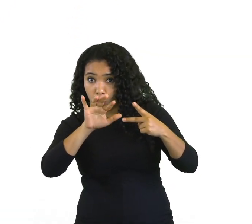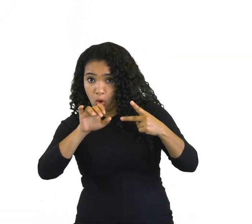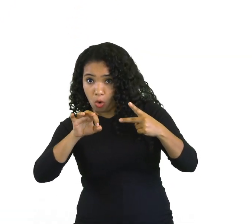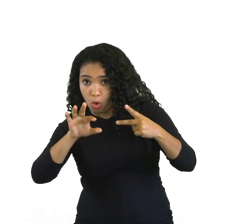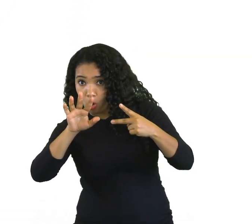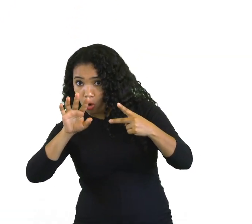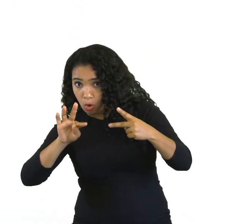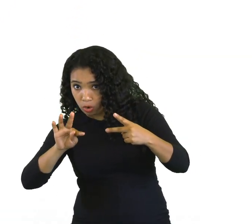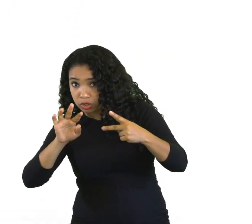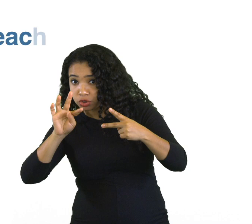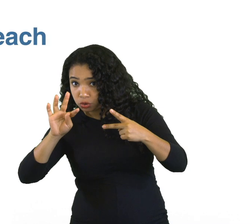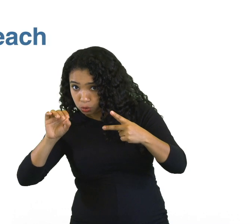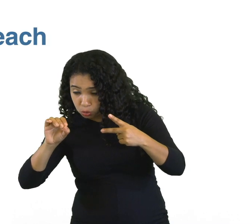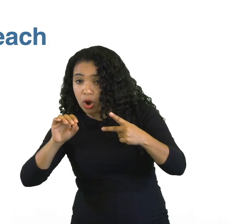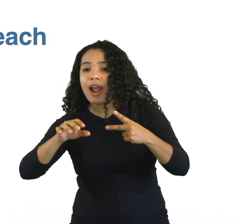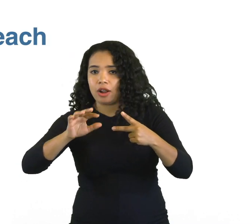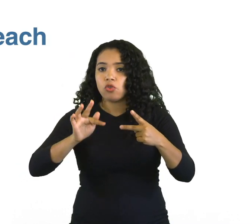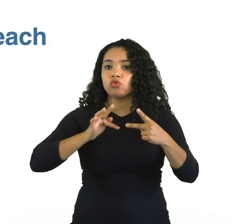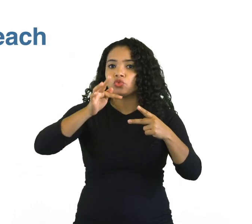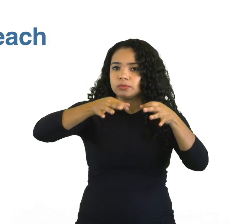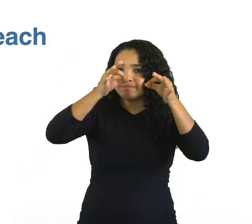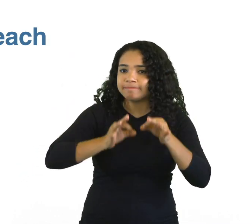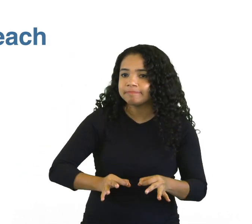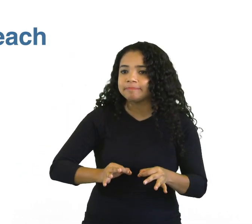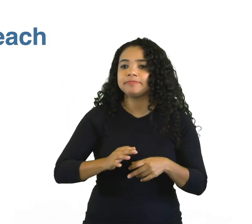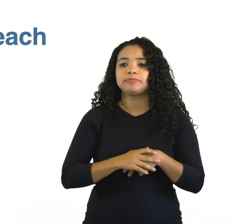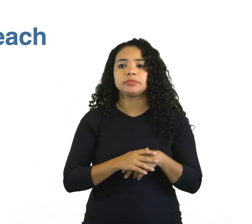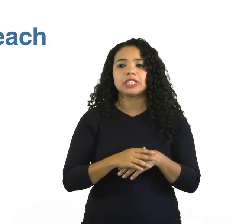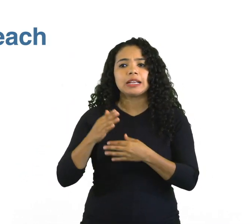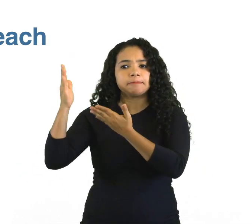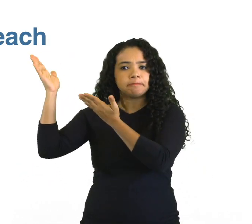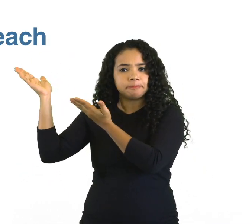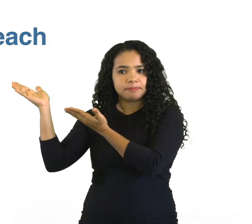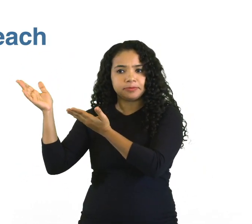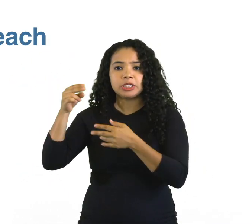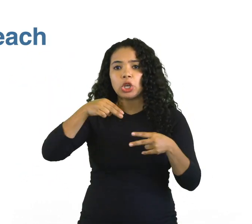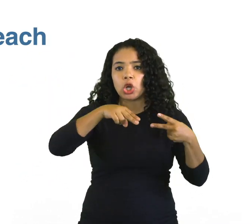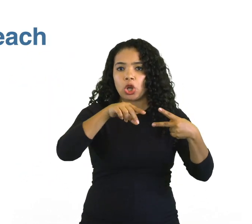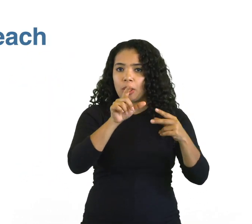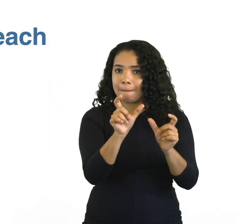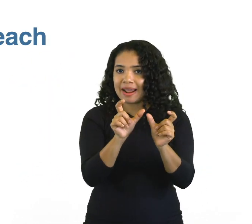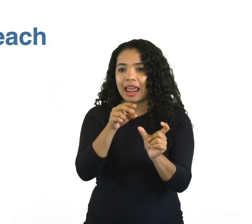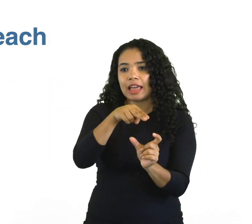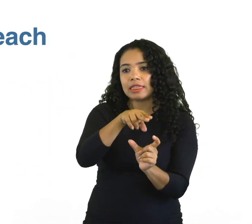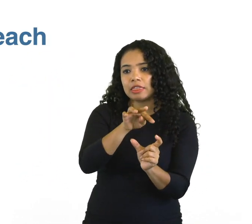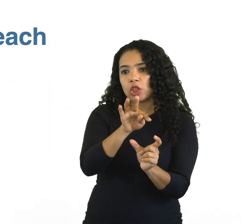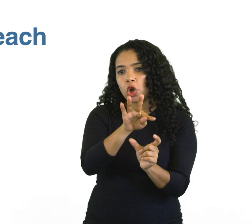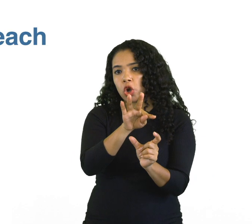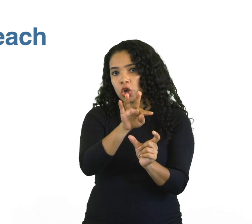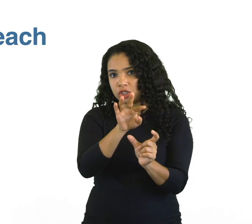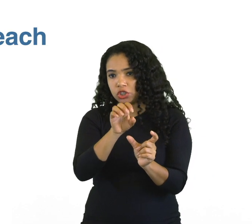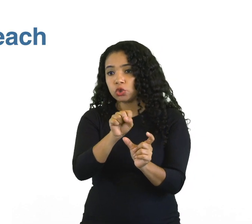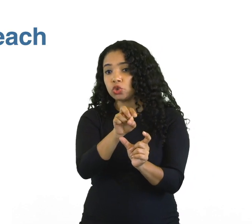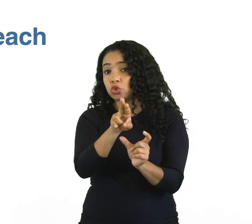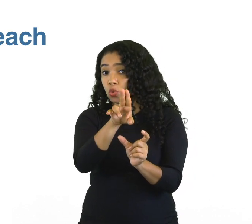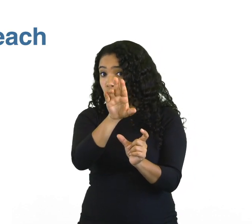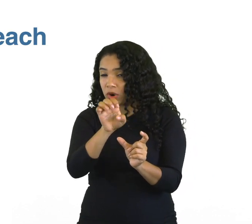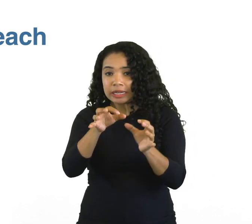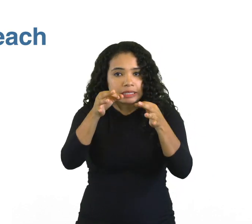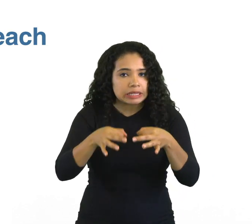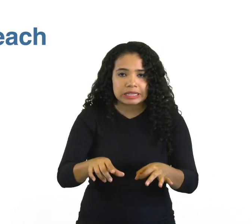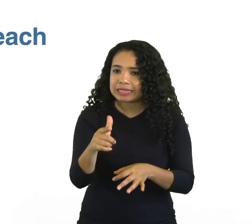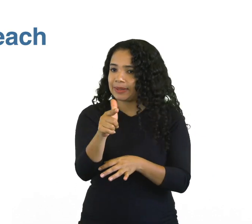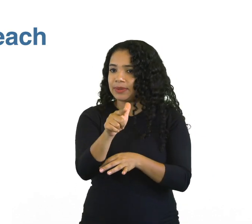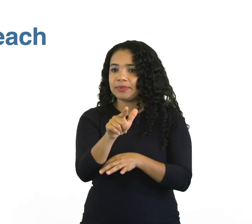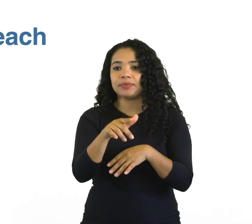o will. Not sure, quando não se tem uma certeza. Vamos ao exemplo. I think I will go